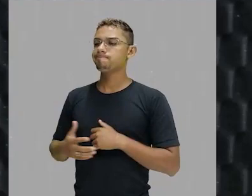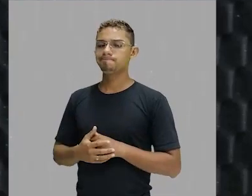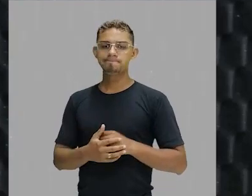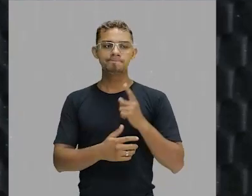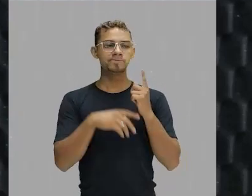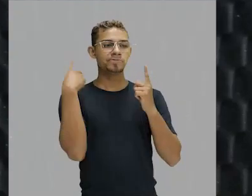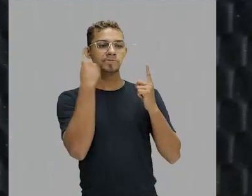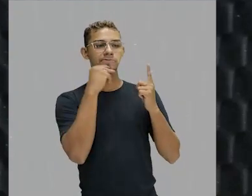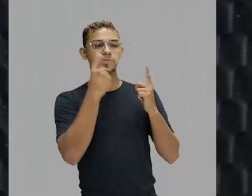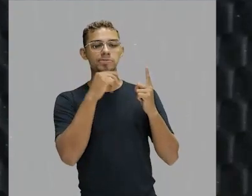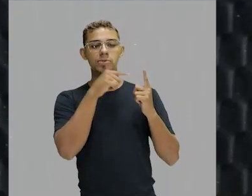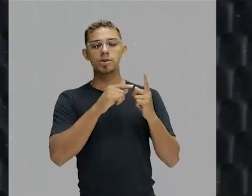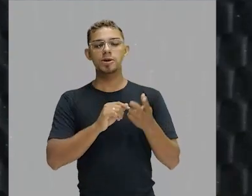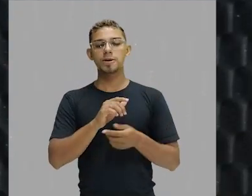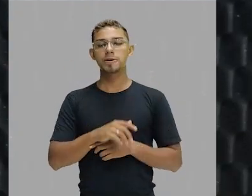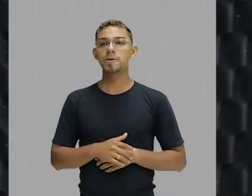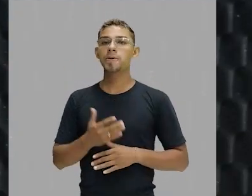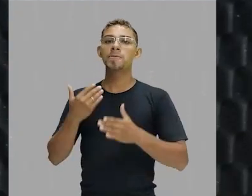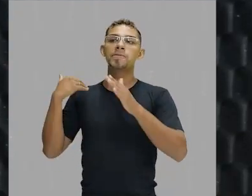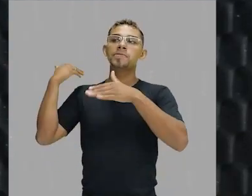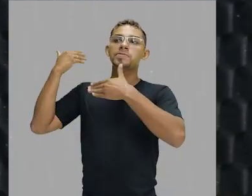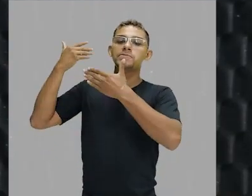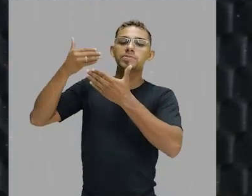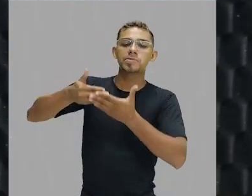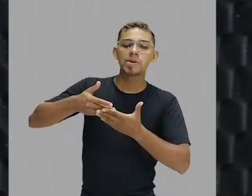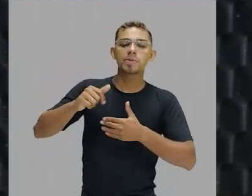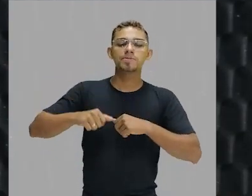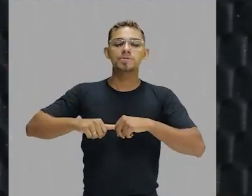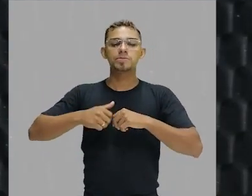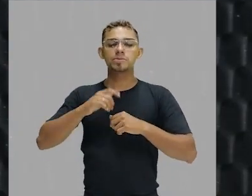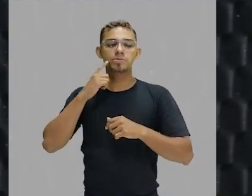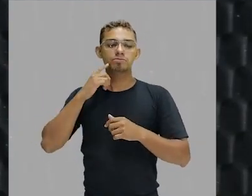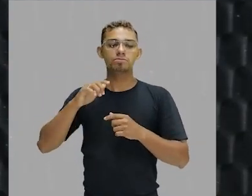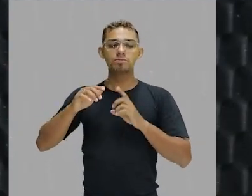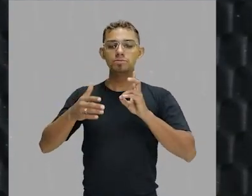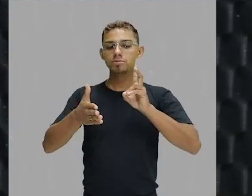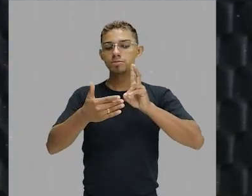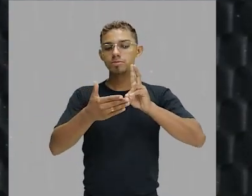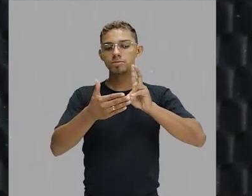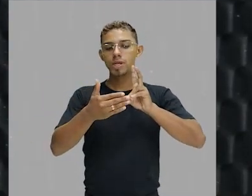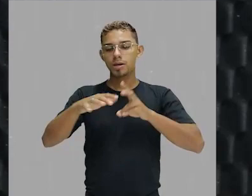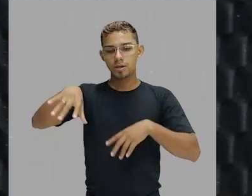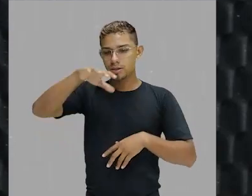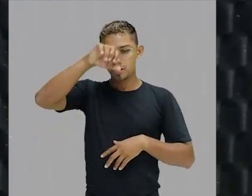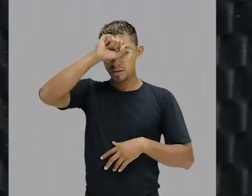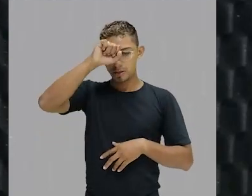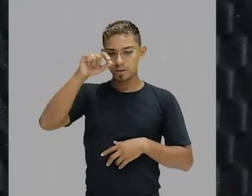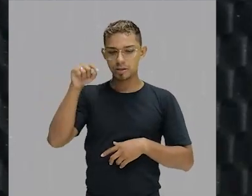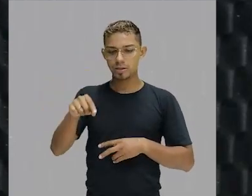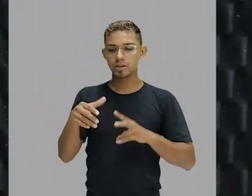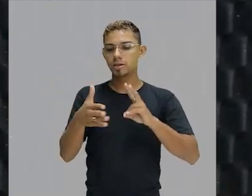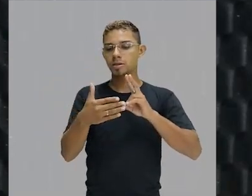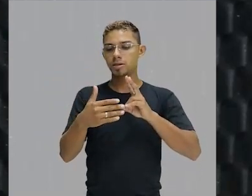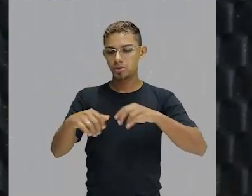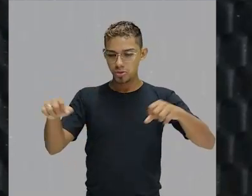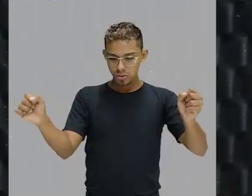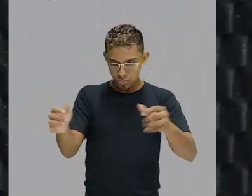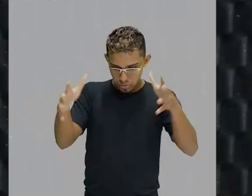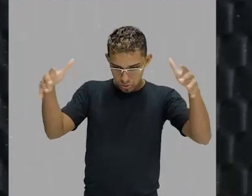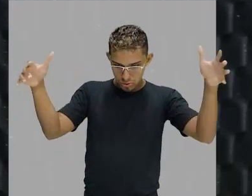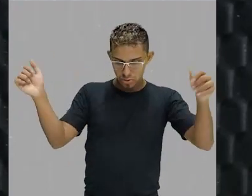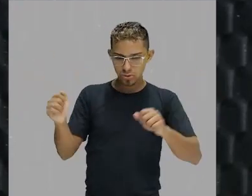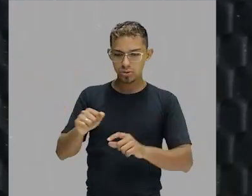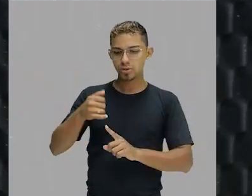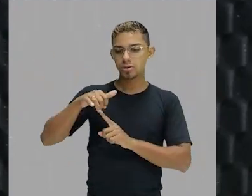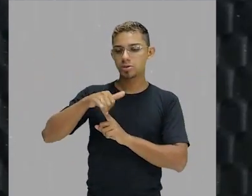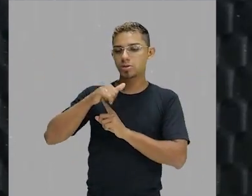castigado, mas você traz os casumbás, que são indígenas, para ressuscitarem o boi e a festa acontece em função